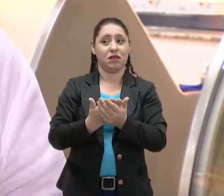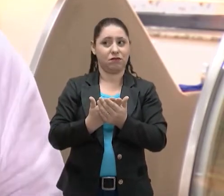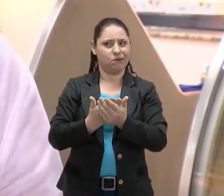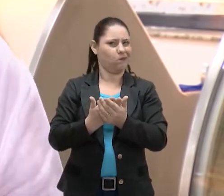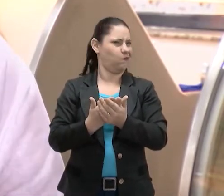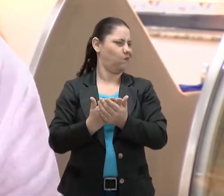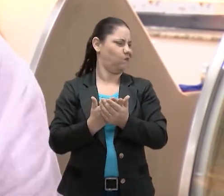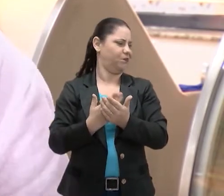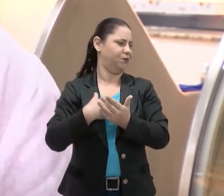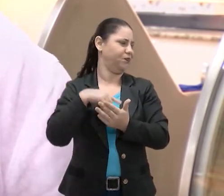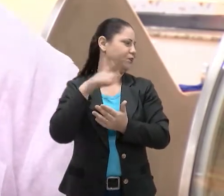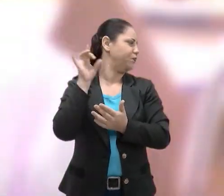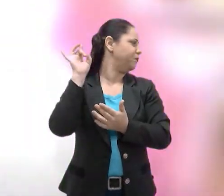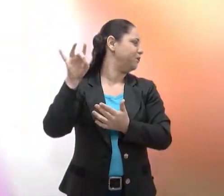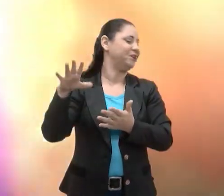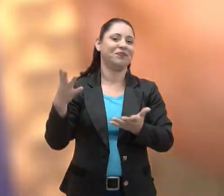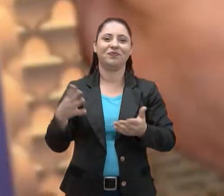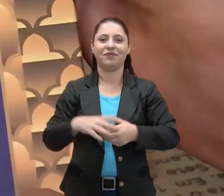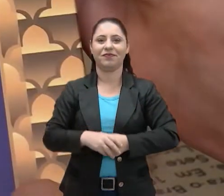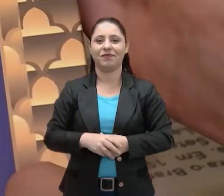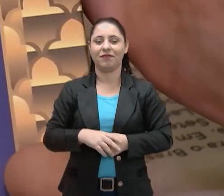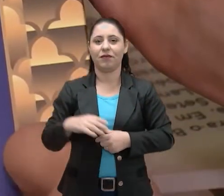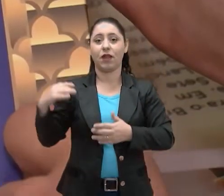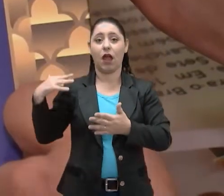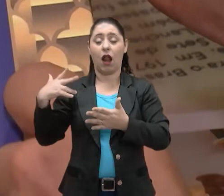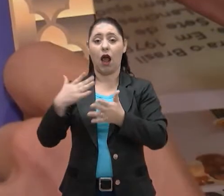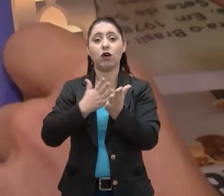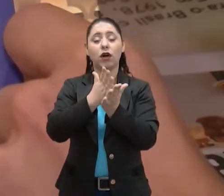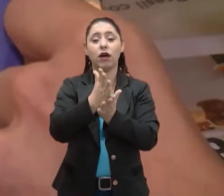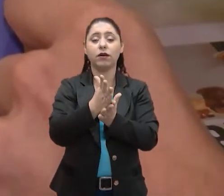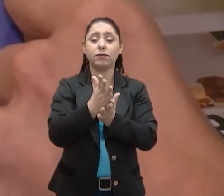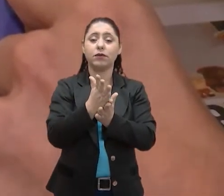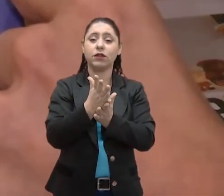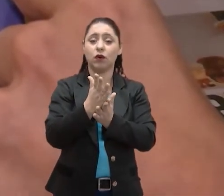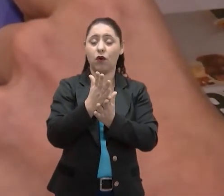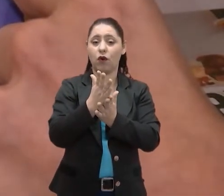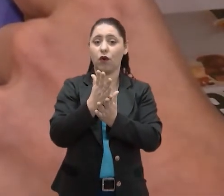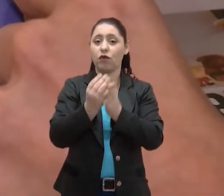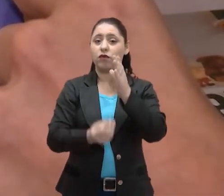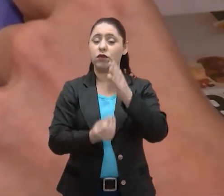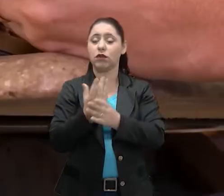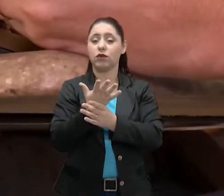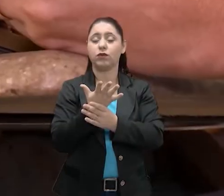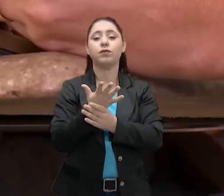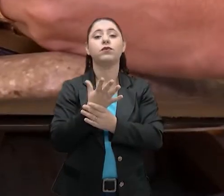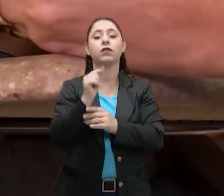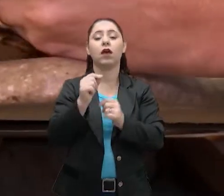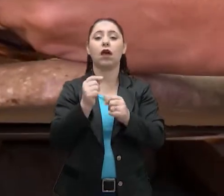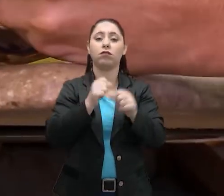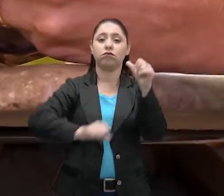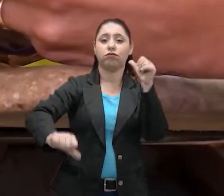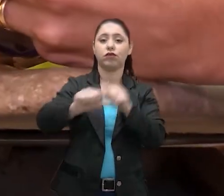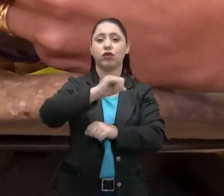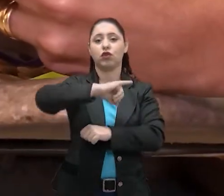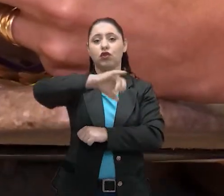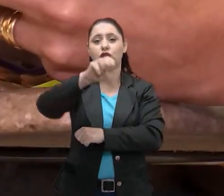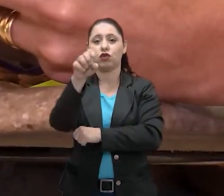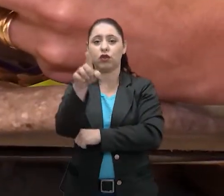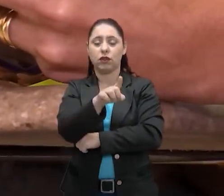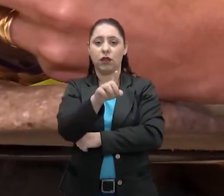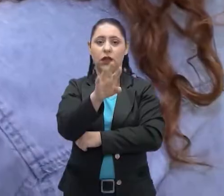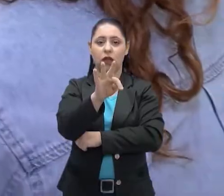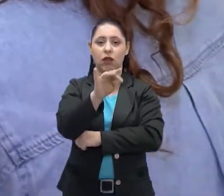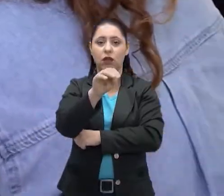acho que ele ia torcer o nariz. A trajetória do fundador da Tomás Lanches foi transformada no livro